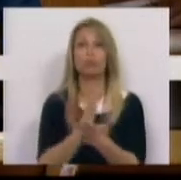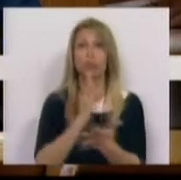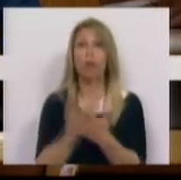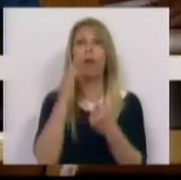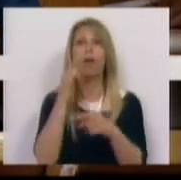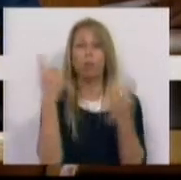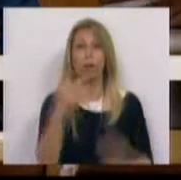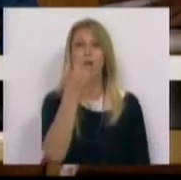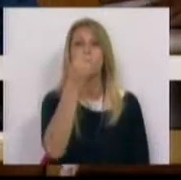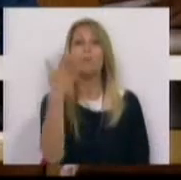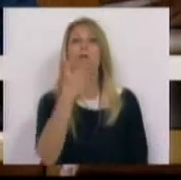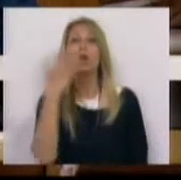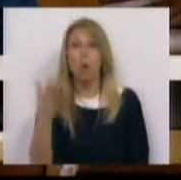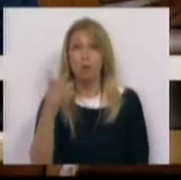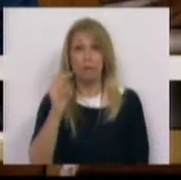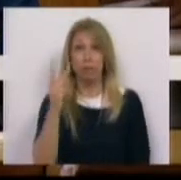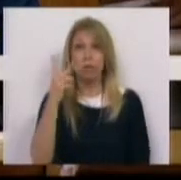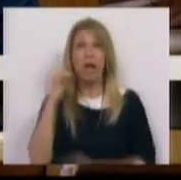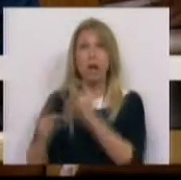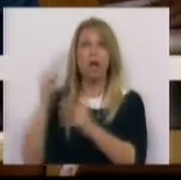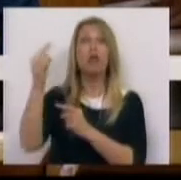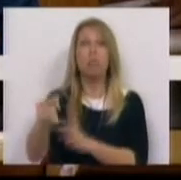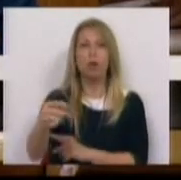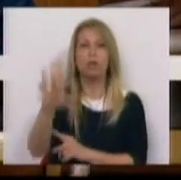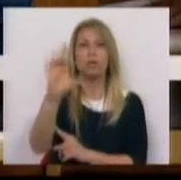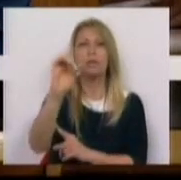em 2011, 2 anos depois,